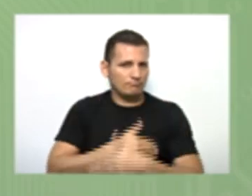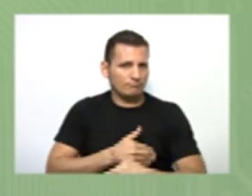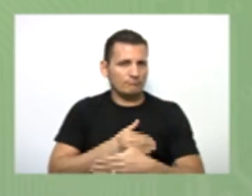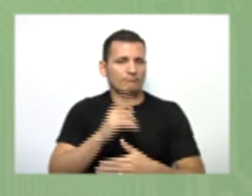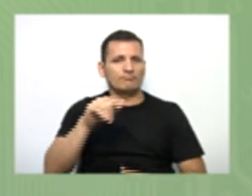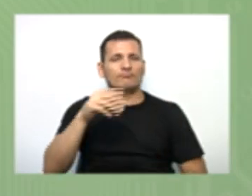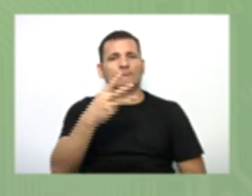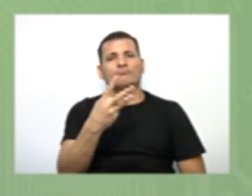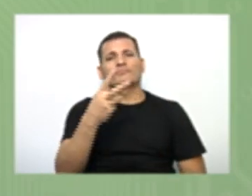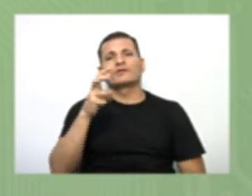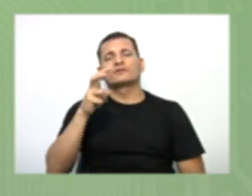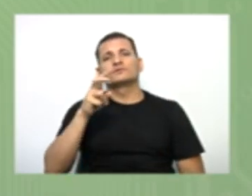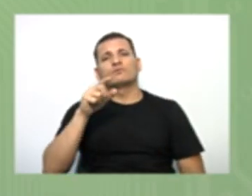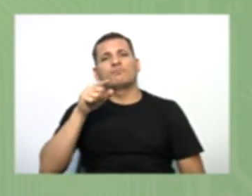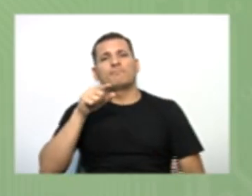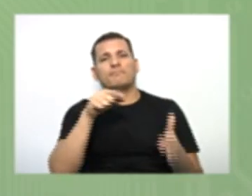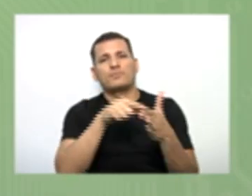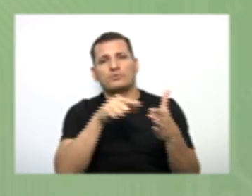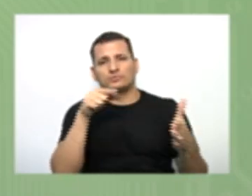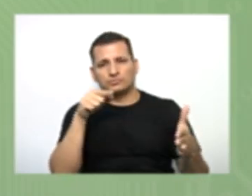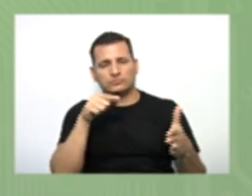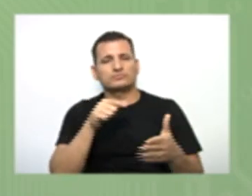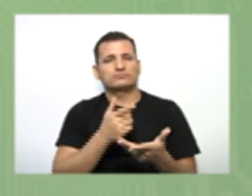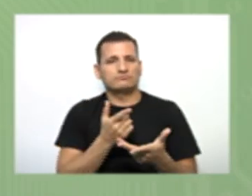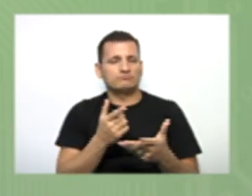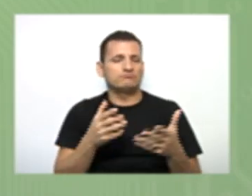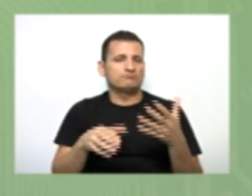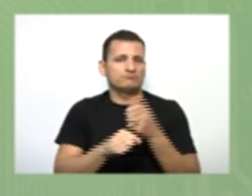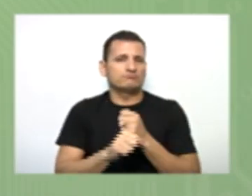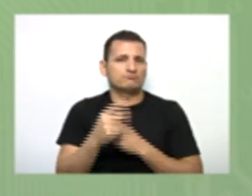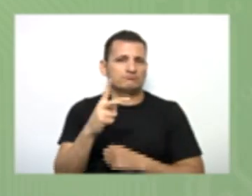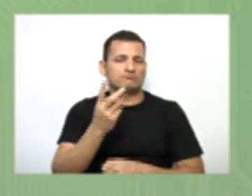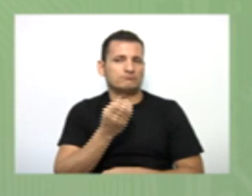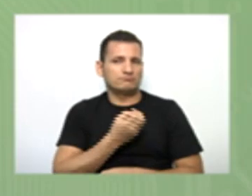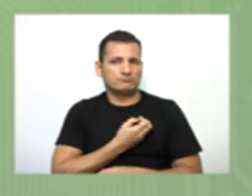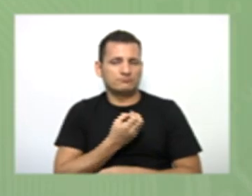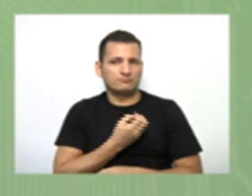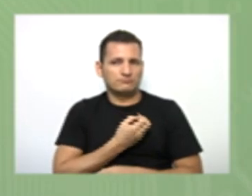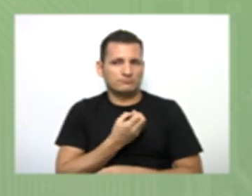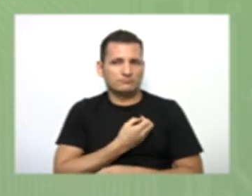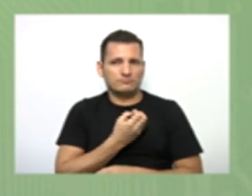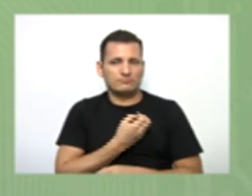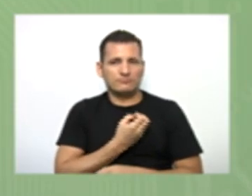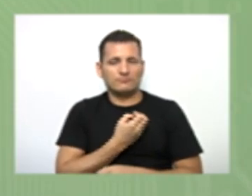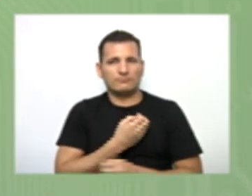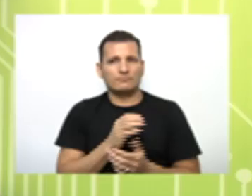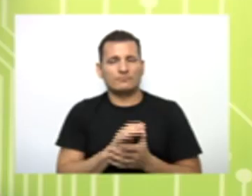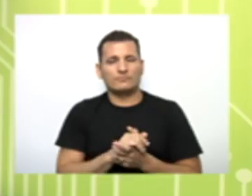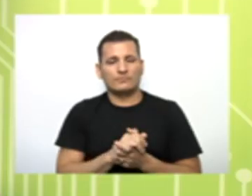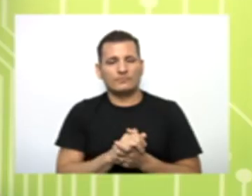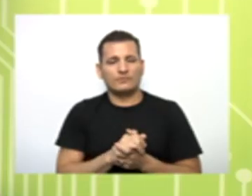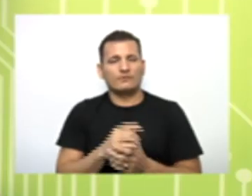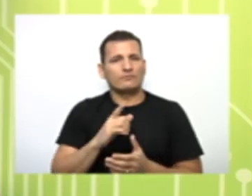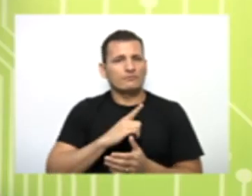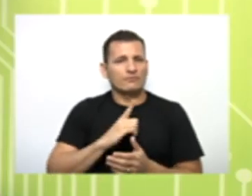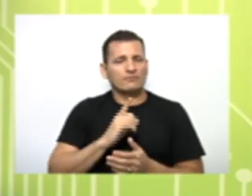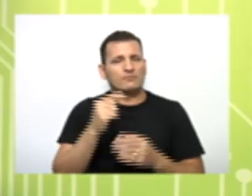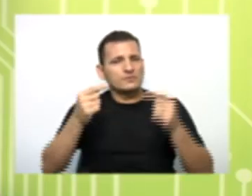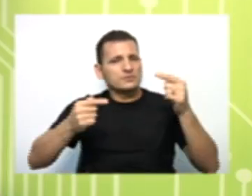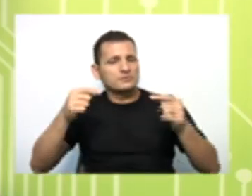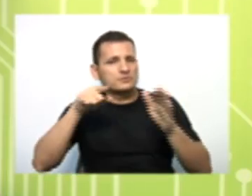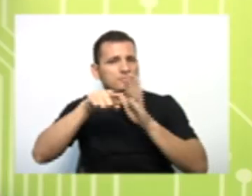Vale 35 pontos esse questionário, que vai se somar às suas notas. Então, tem aí o questionário